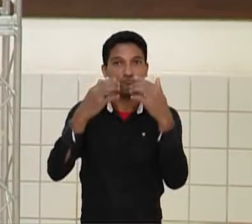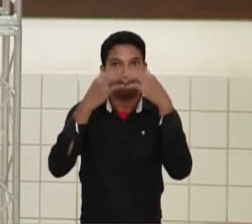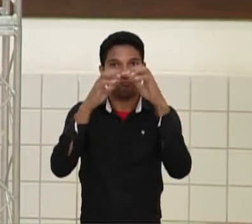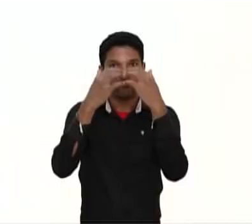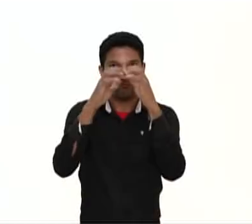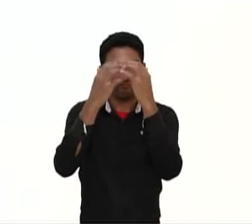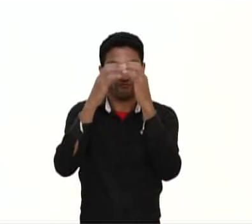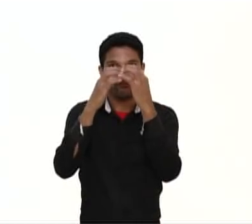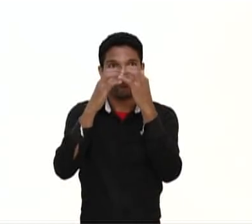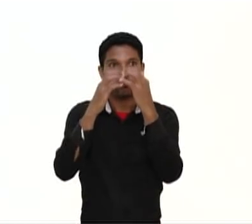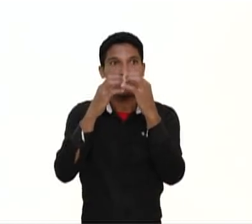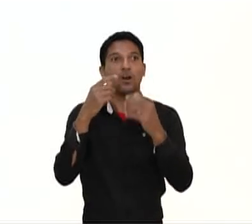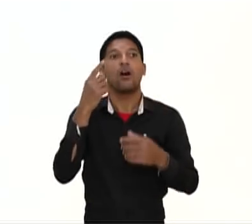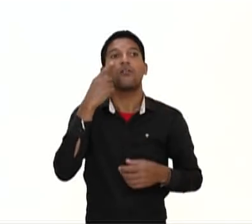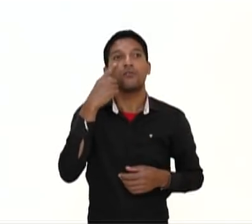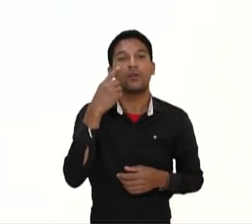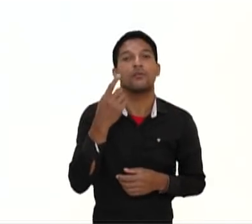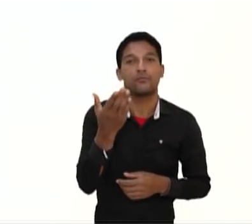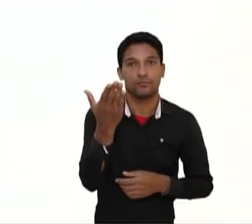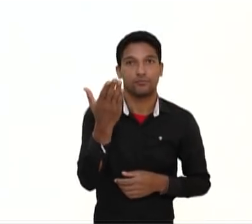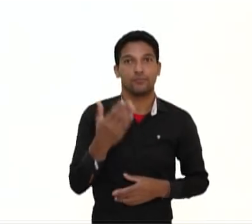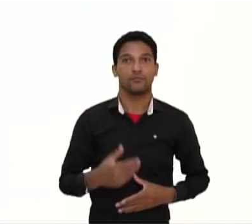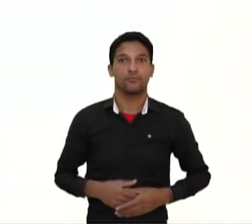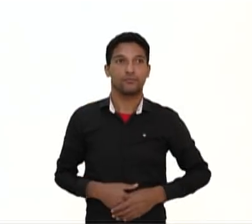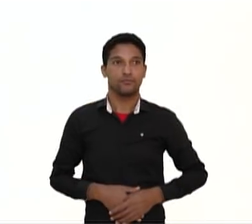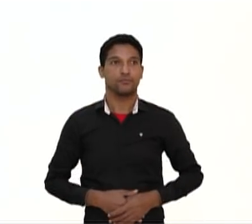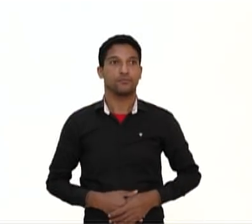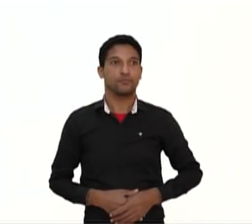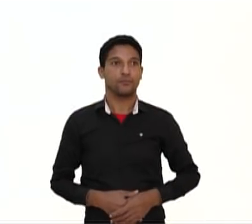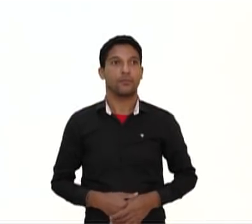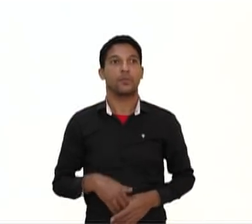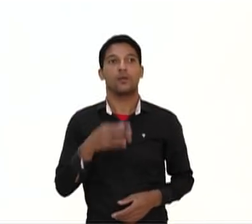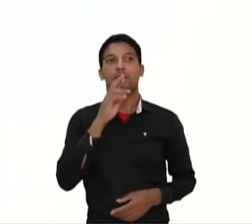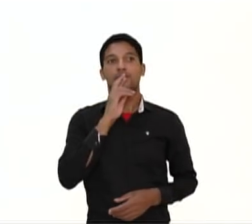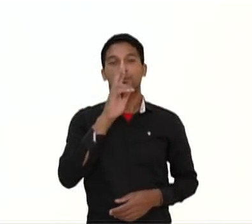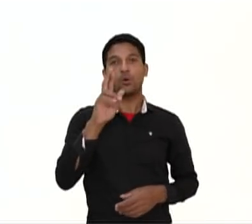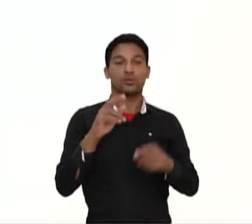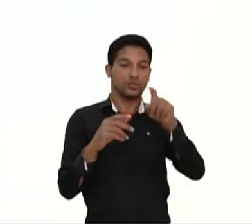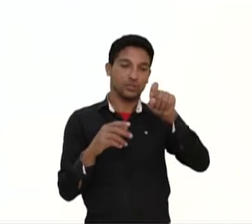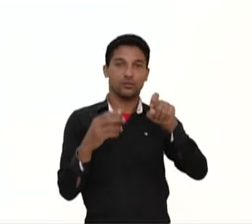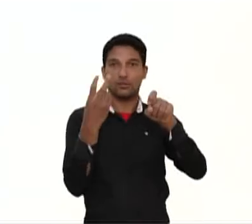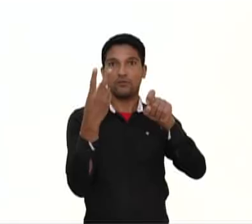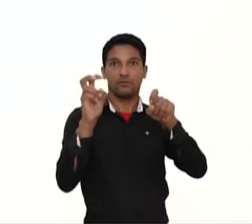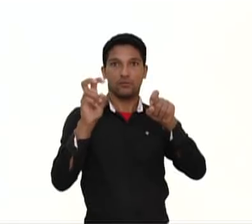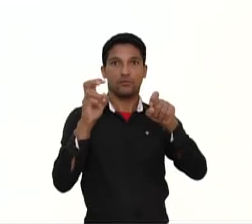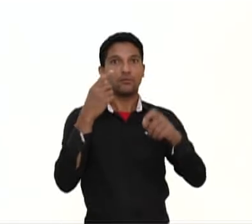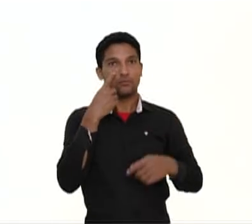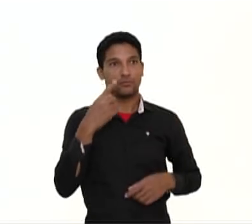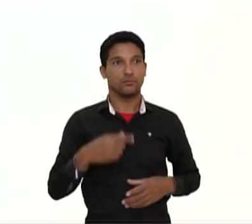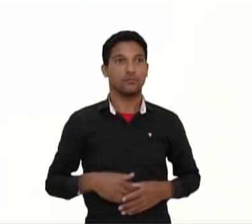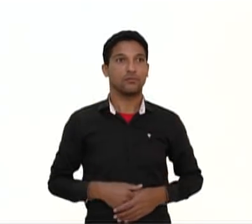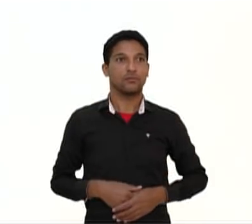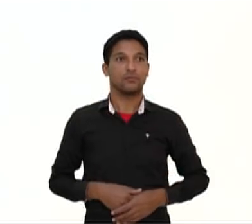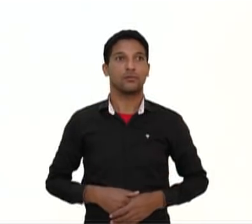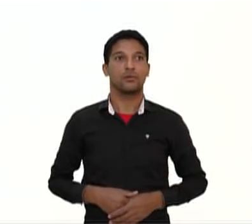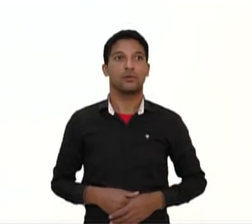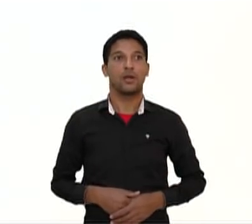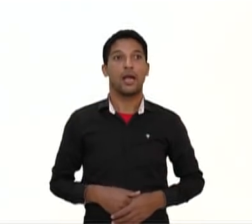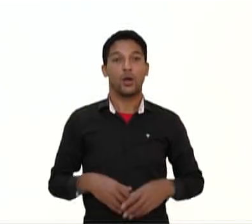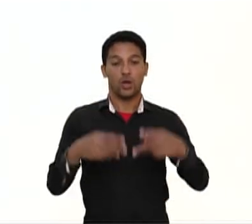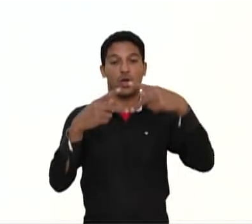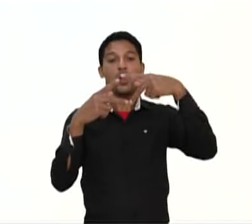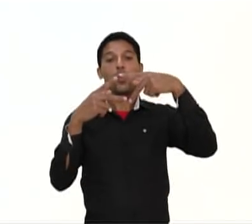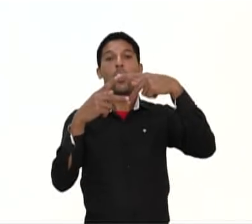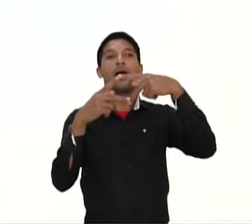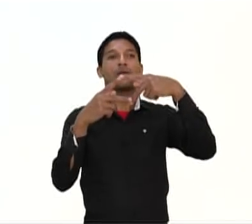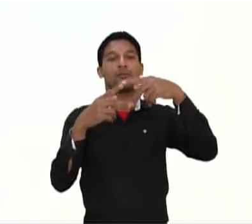Então, tá ali, ó, a equação do jeito que eu montei no quadro e a resposta do x é 25. E as medidas dos ângulos